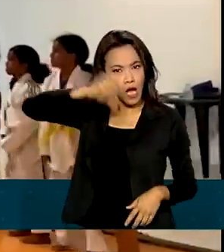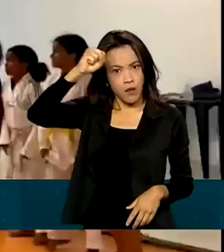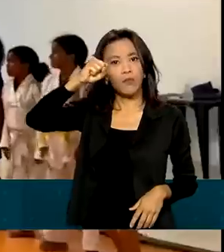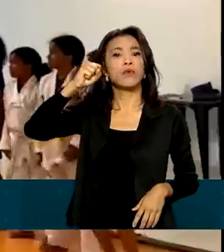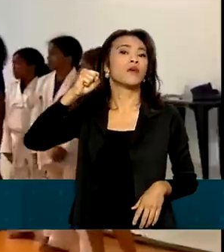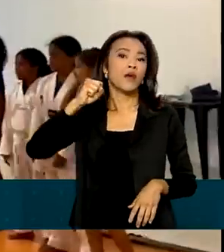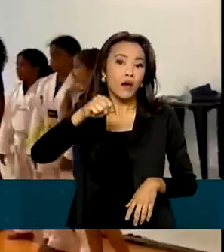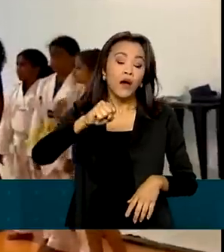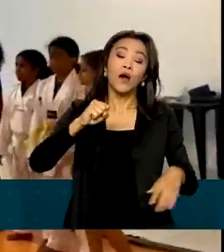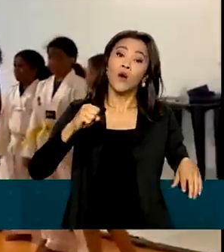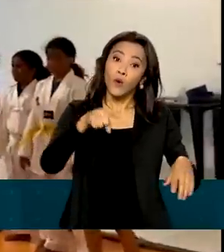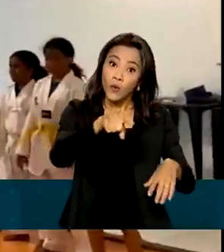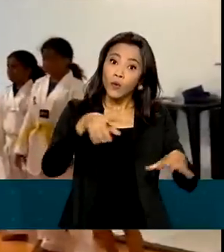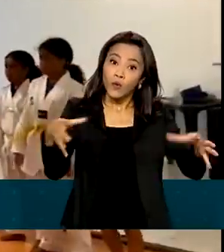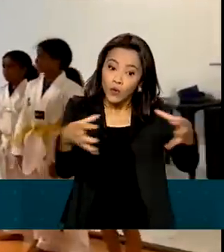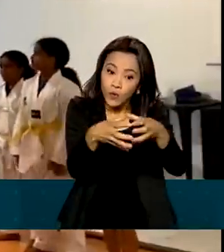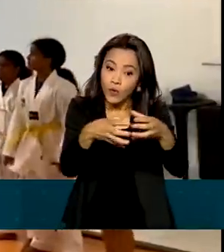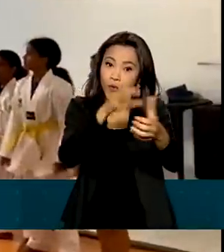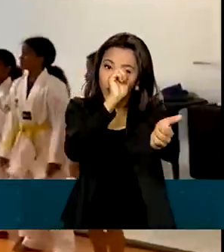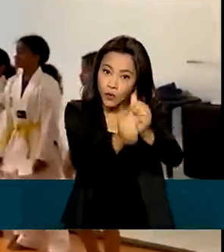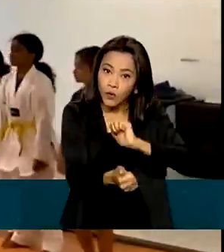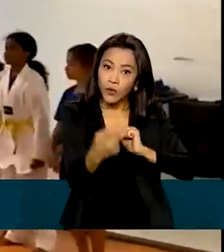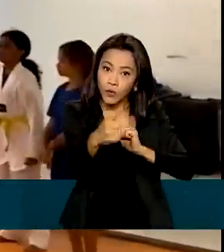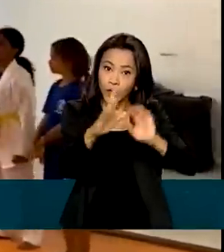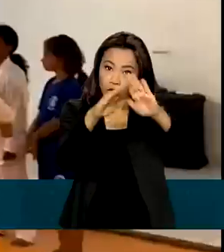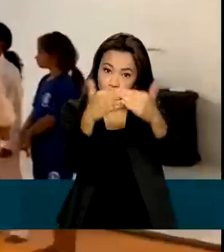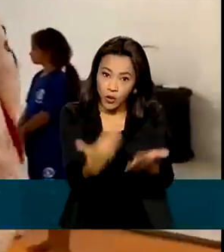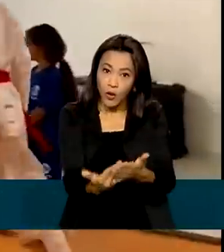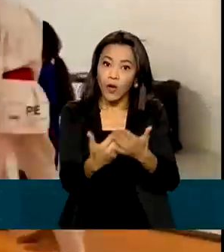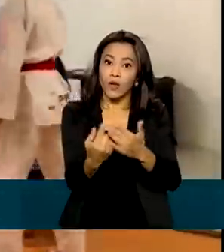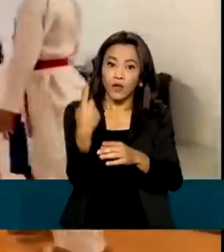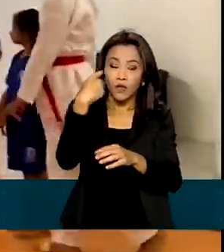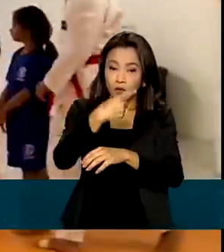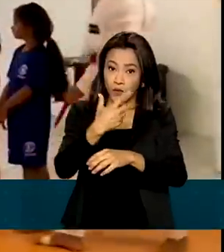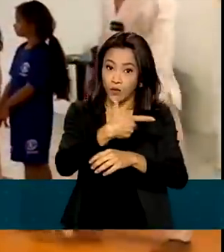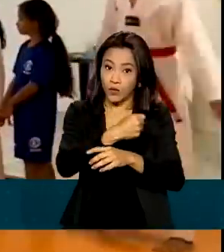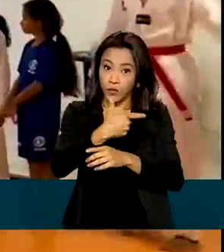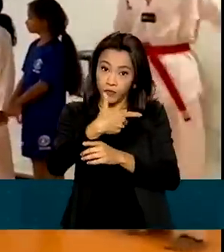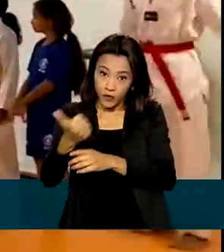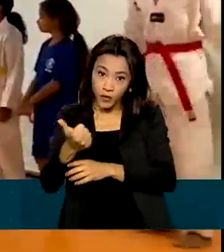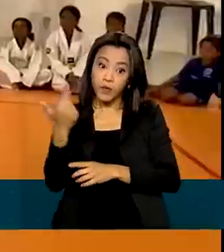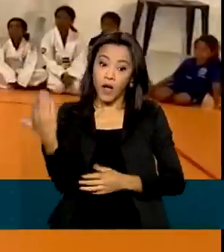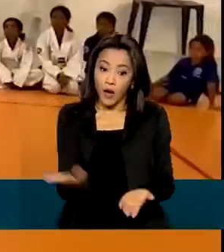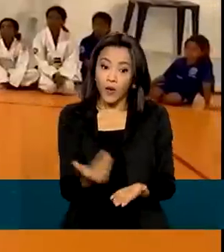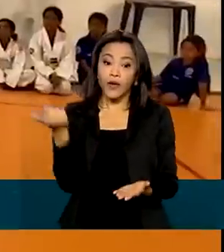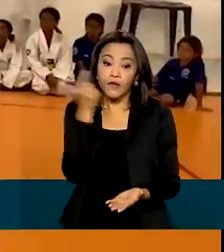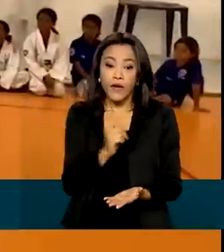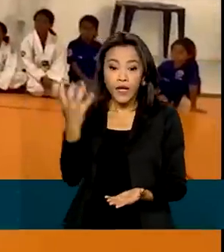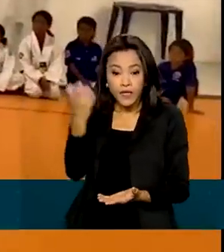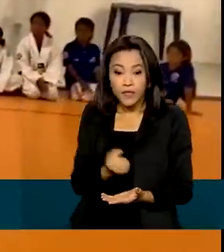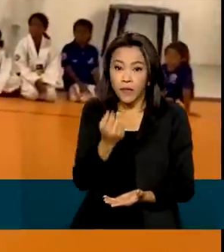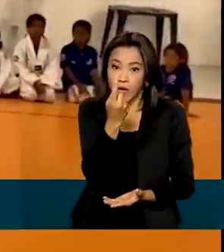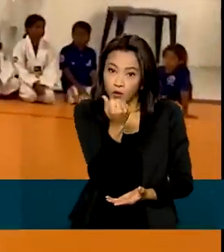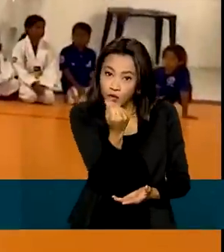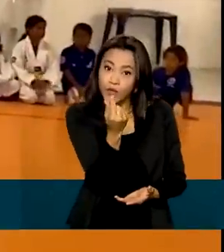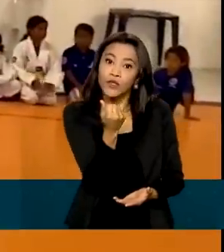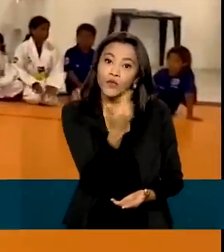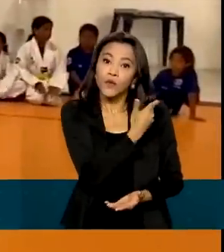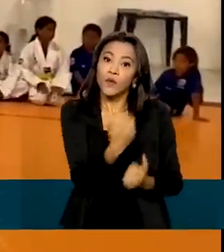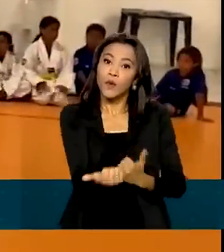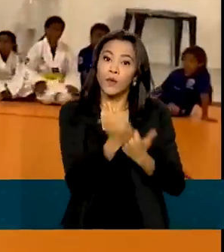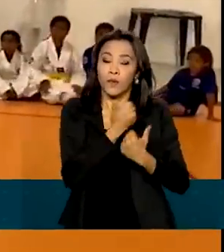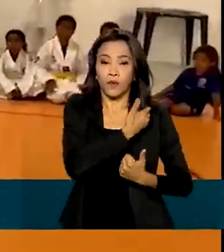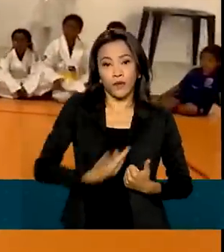nos Jogos Escolares de 2021, ele pôde se inscrever para receber o Auxílio Esporte Escolar do Governo Federal.